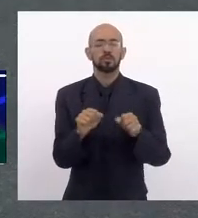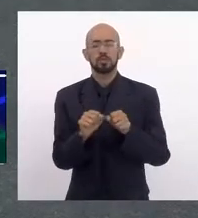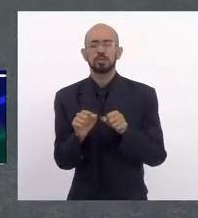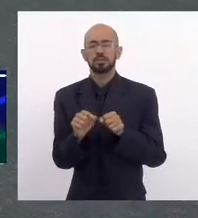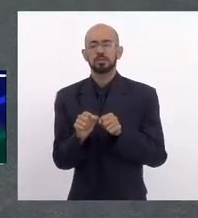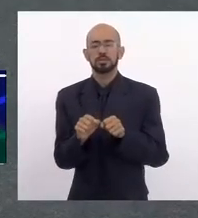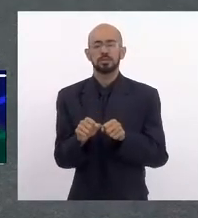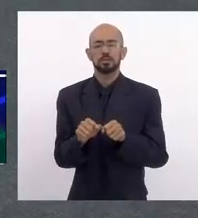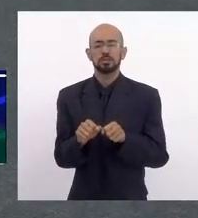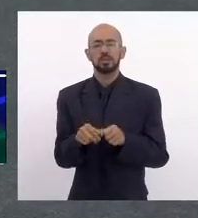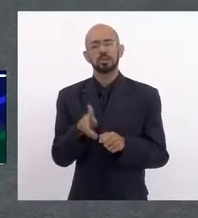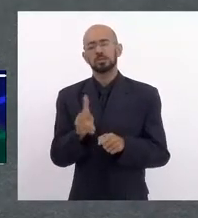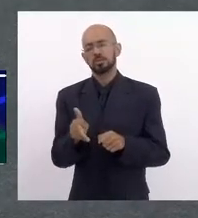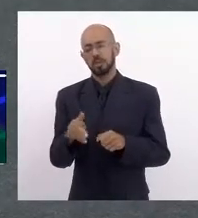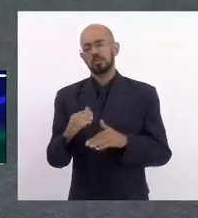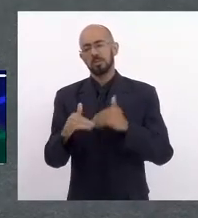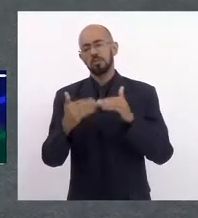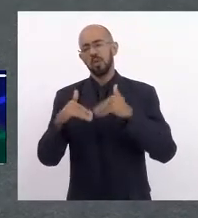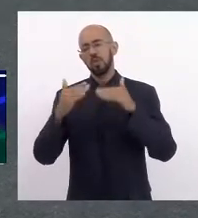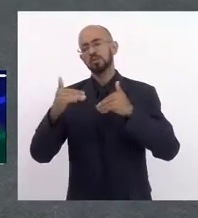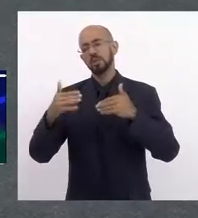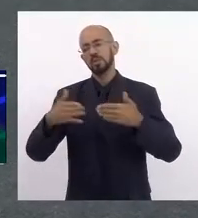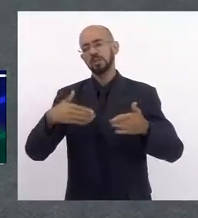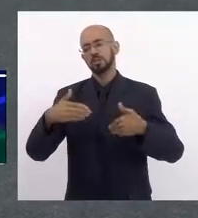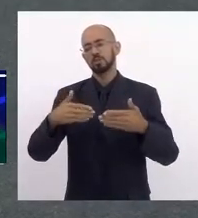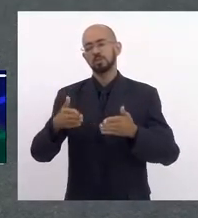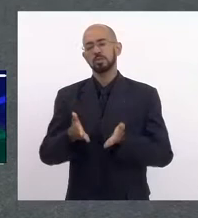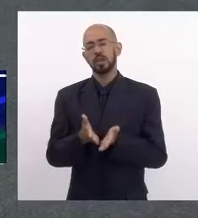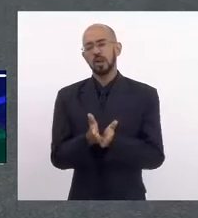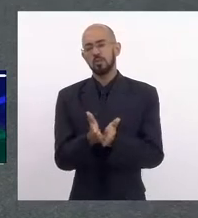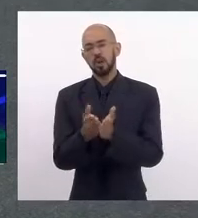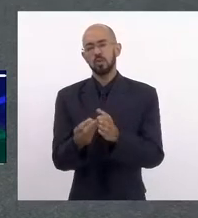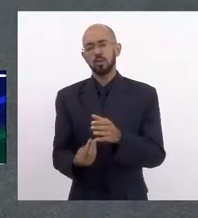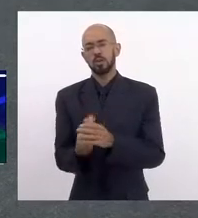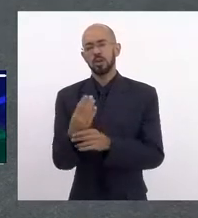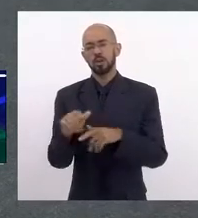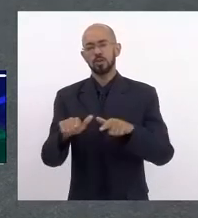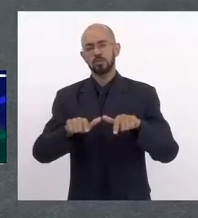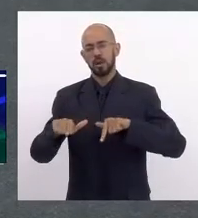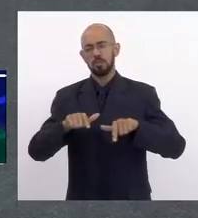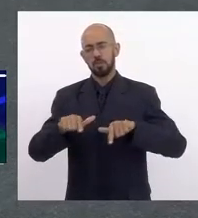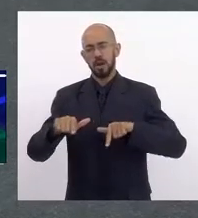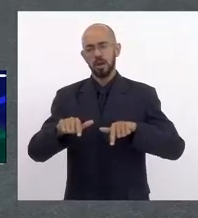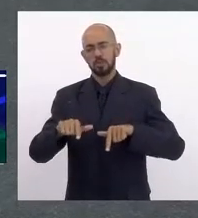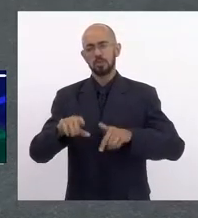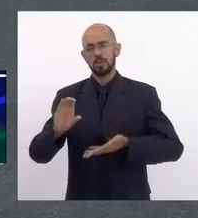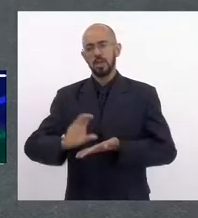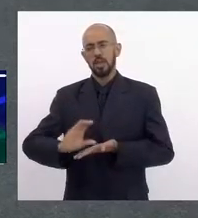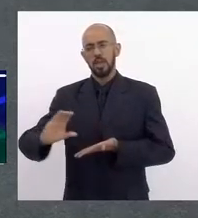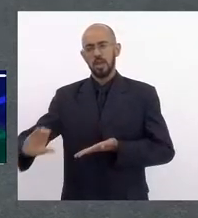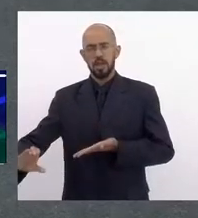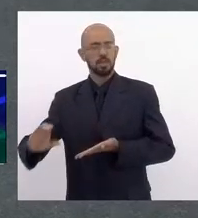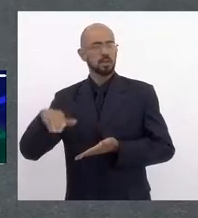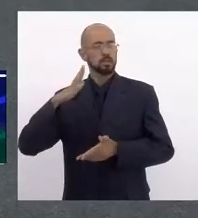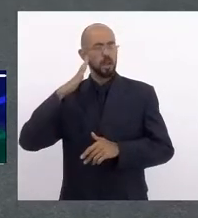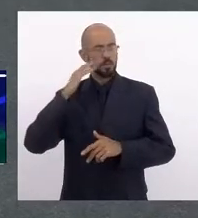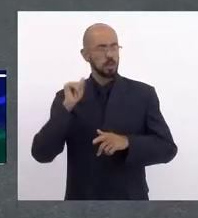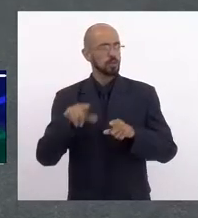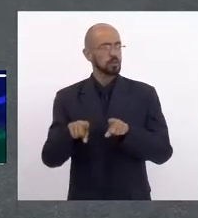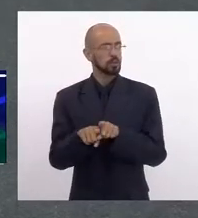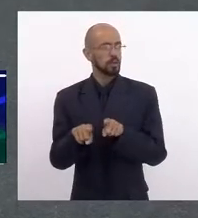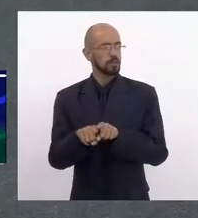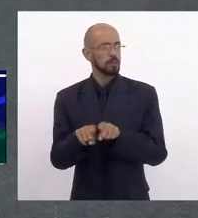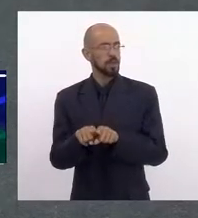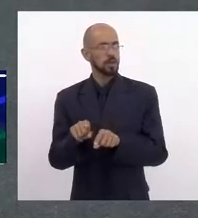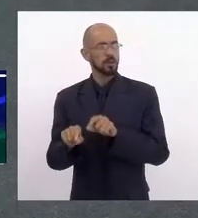mais indústrias navais, gerando empregos, gerando renda para o Estado do Rio de Janeiro, sabendo que